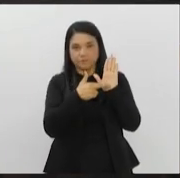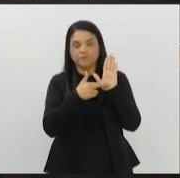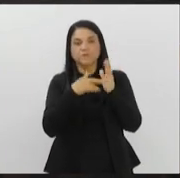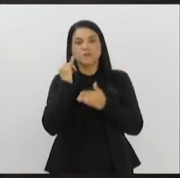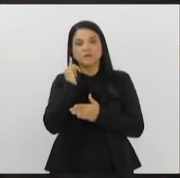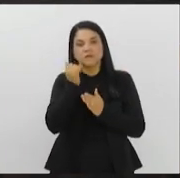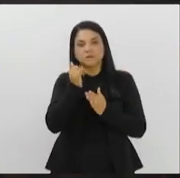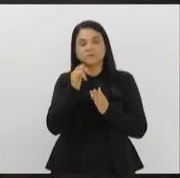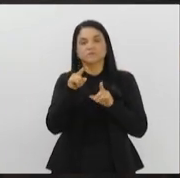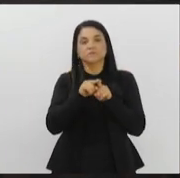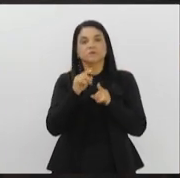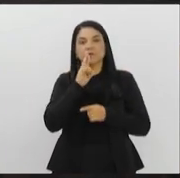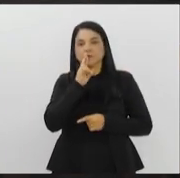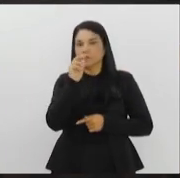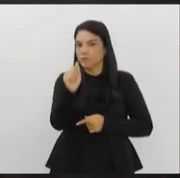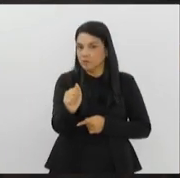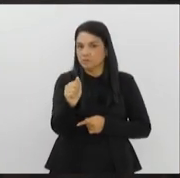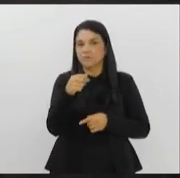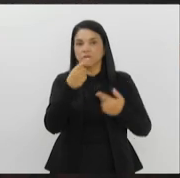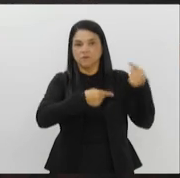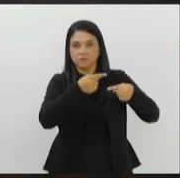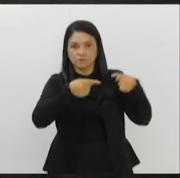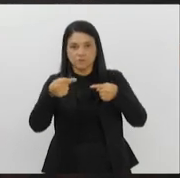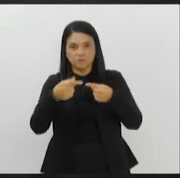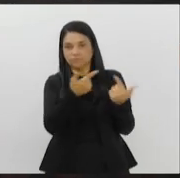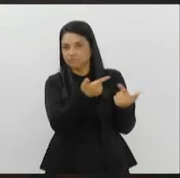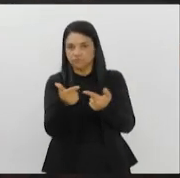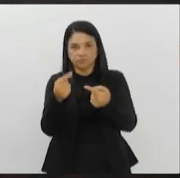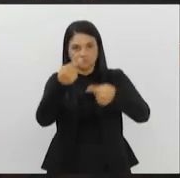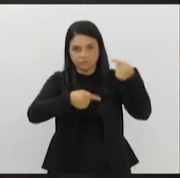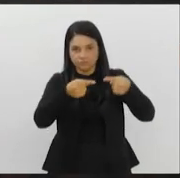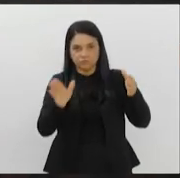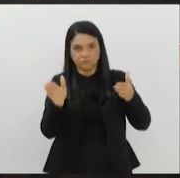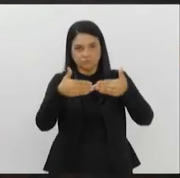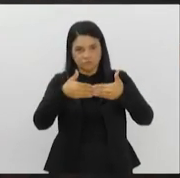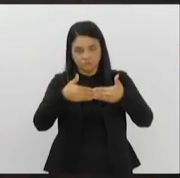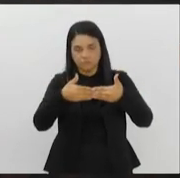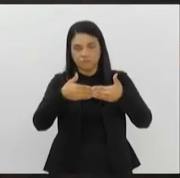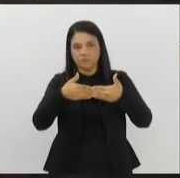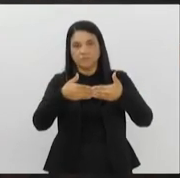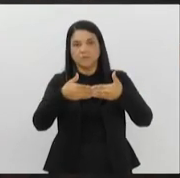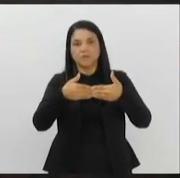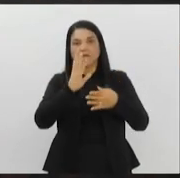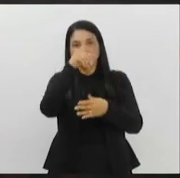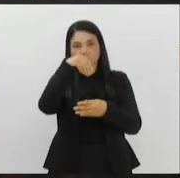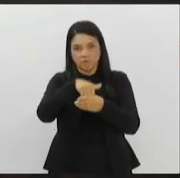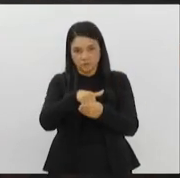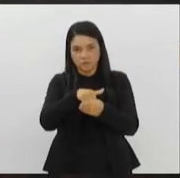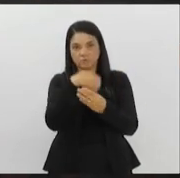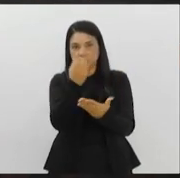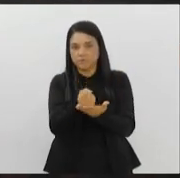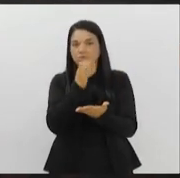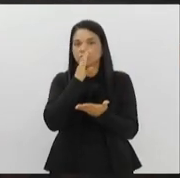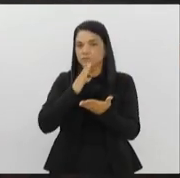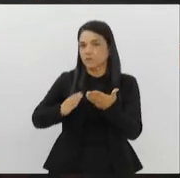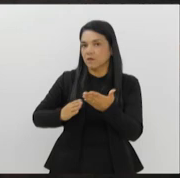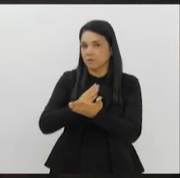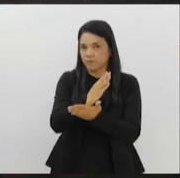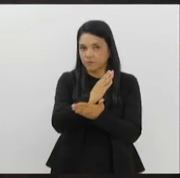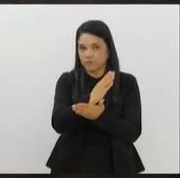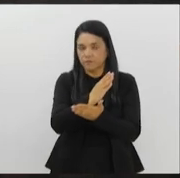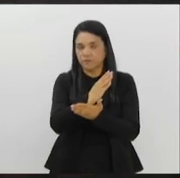deputado Rodrigo Amorim. Em discussão, não havendo quem queira discutir, encerrada a discussão. Em votação, senhores que aprovam, permaneçam como